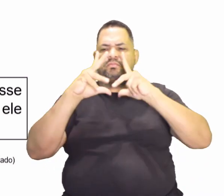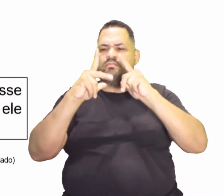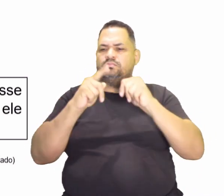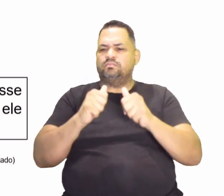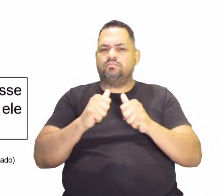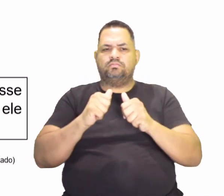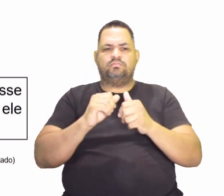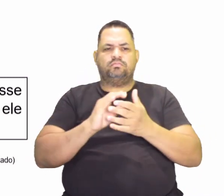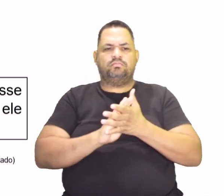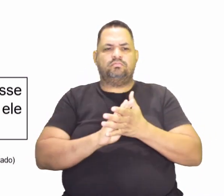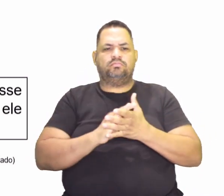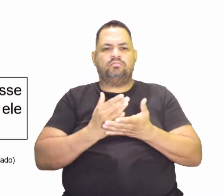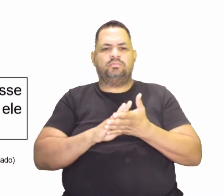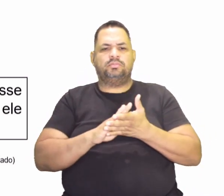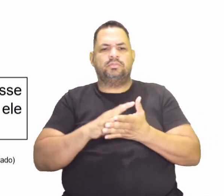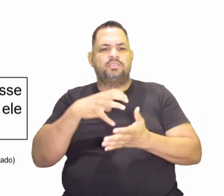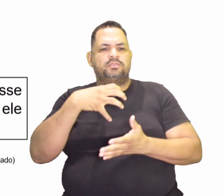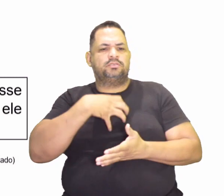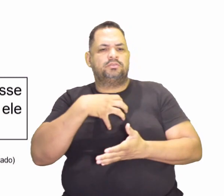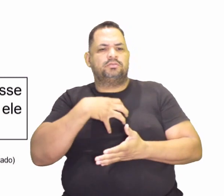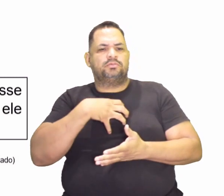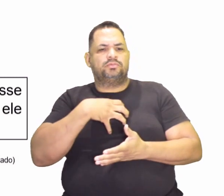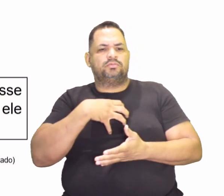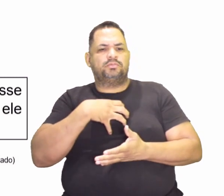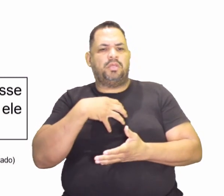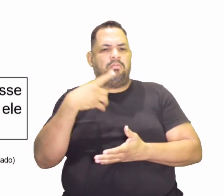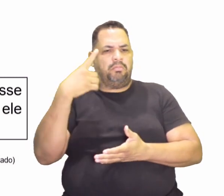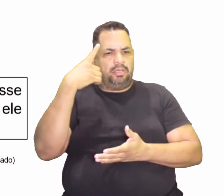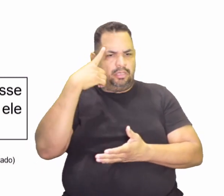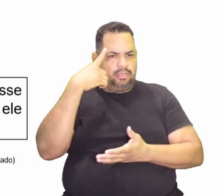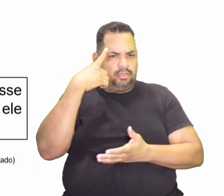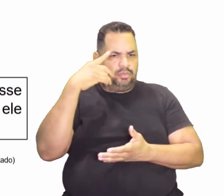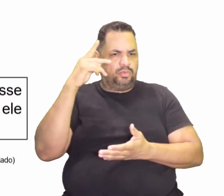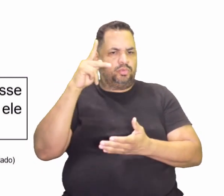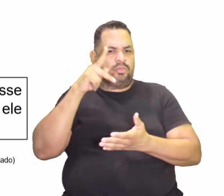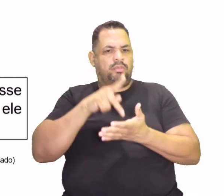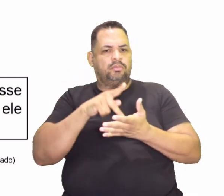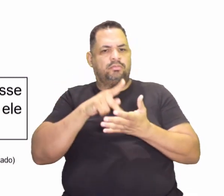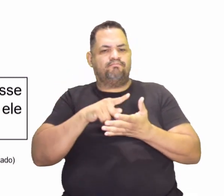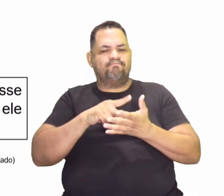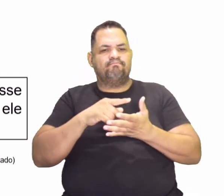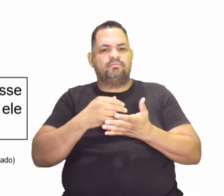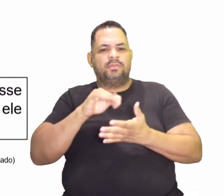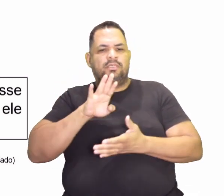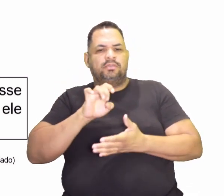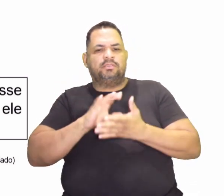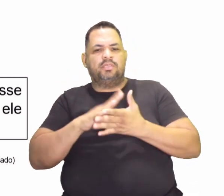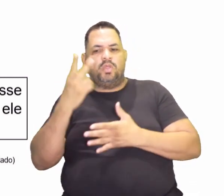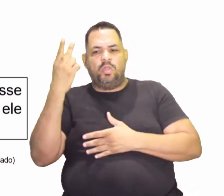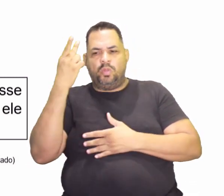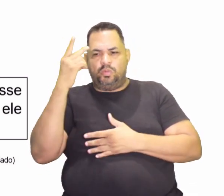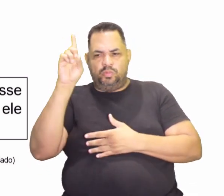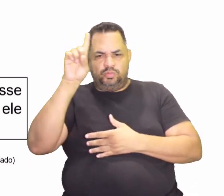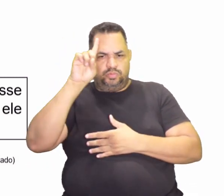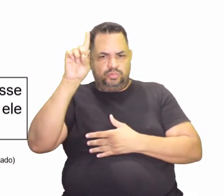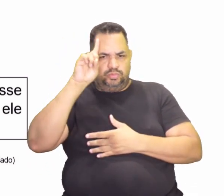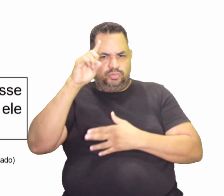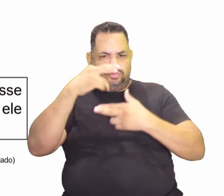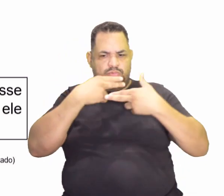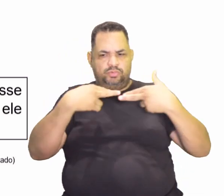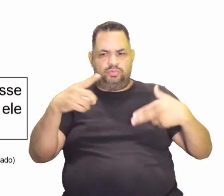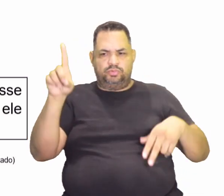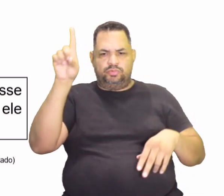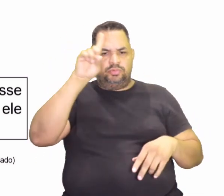Do testemunho dos sentidos, né? Do meu sentido. Das afirmações do senso comum, que é do cotidiano, as coisas.